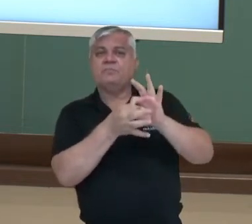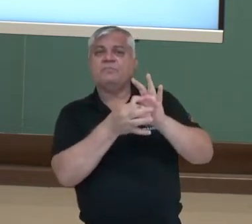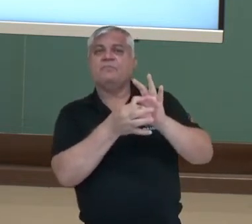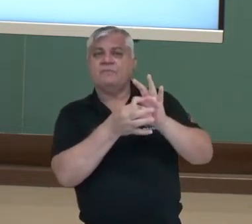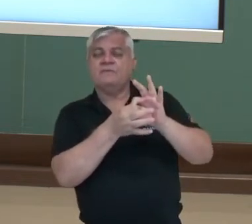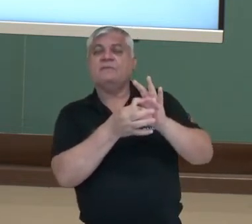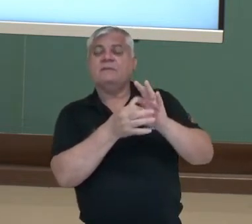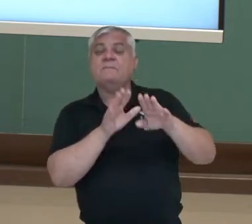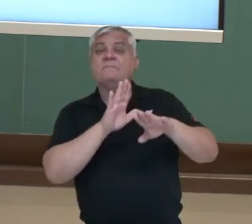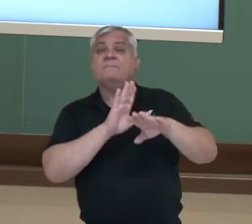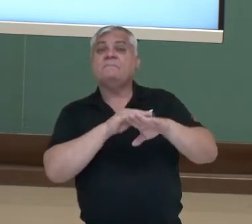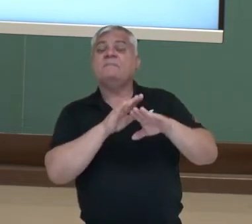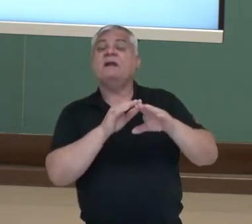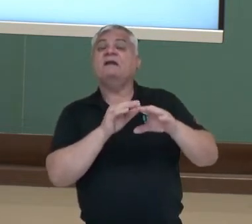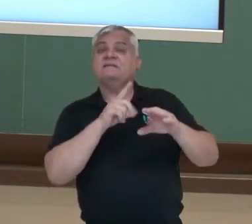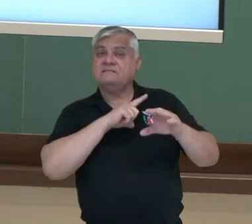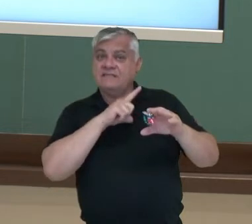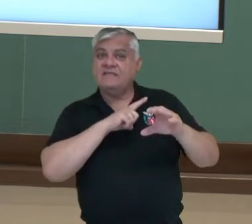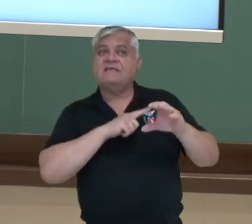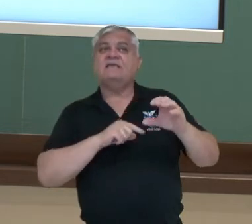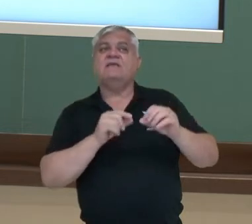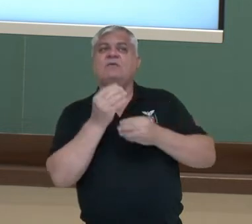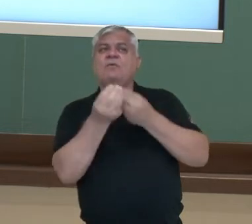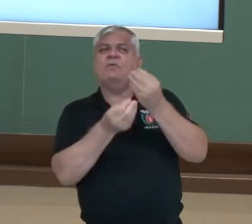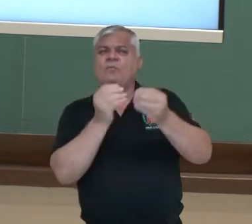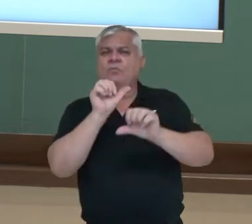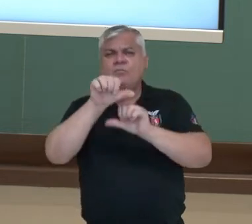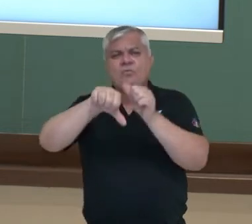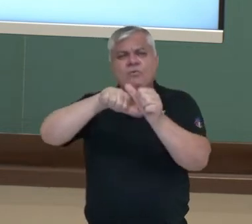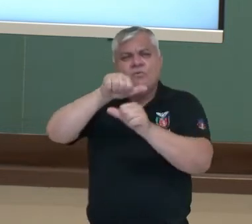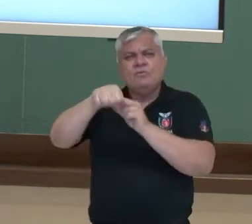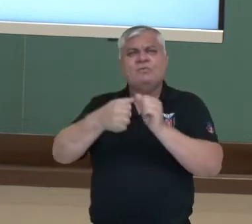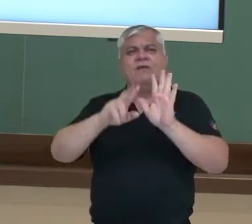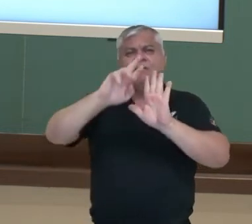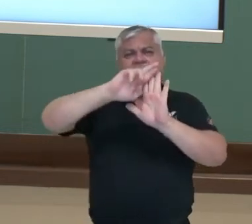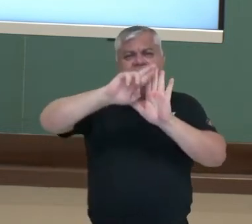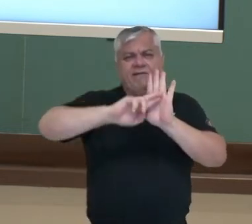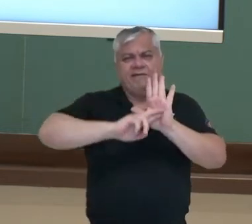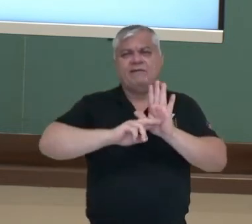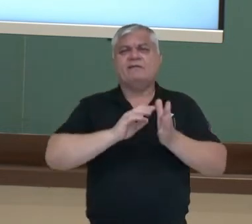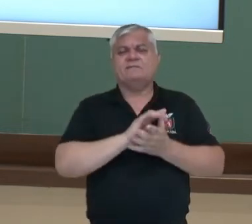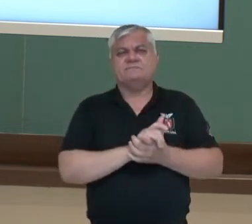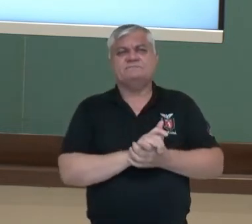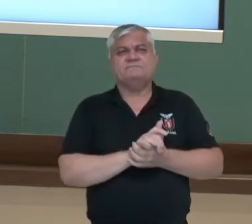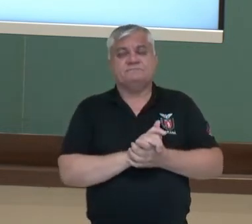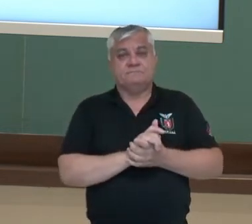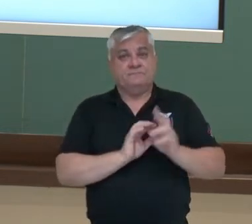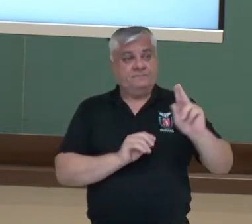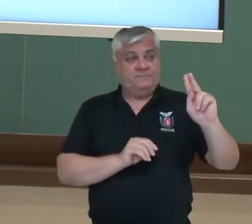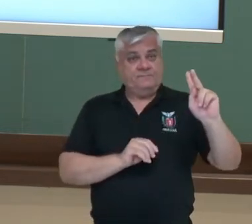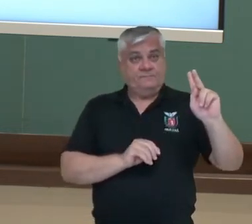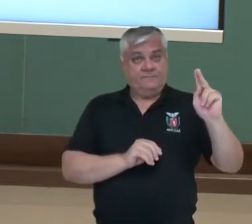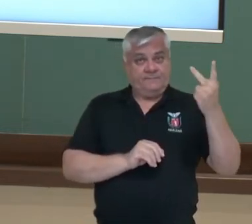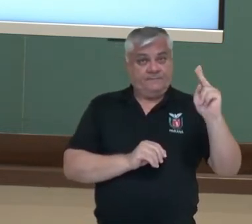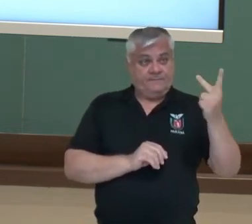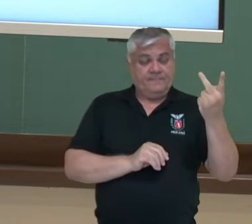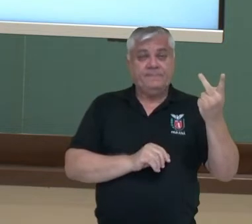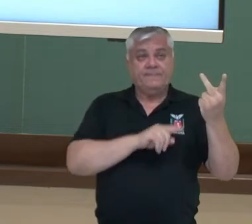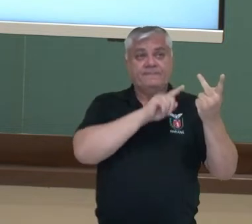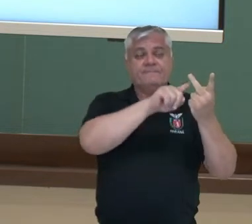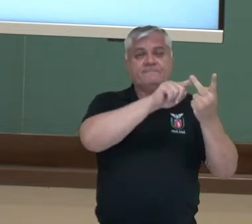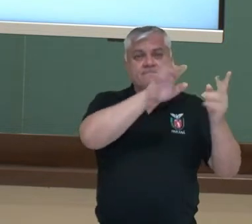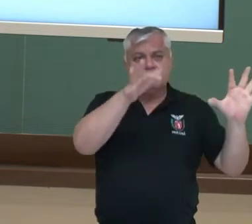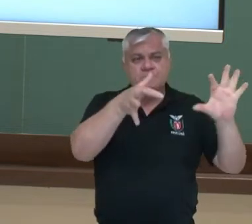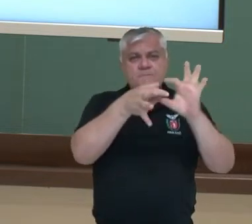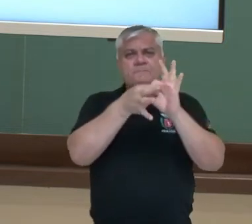carbono mais hidrogenado. Esta é a regra de Markovnikov. O hidrogênio, ele adiciona-se